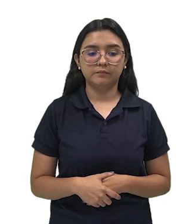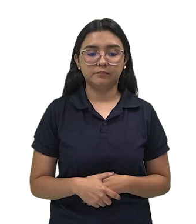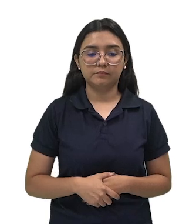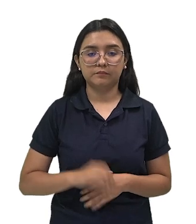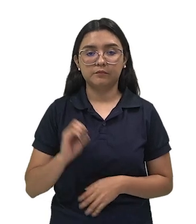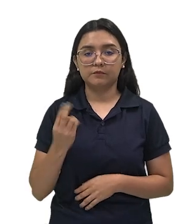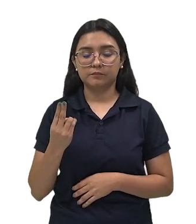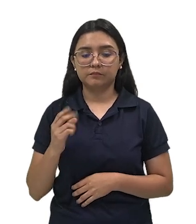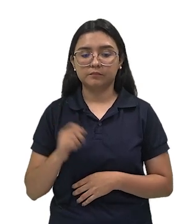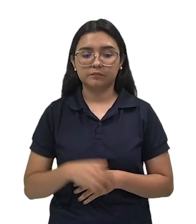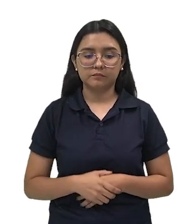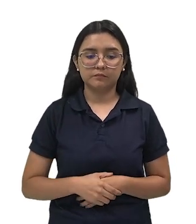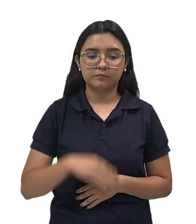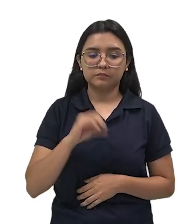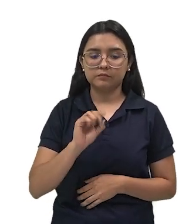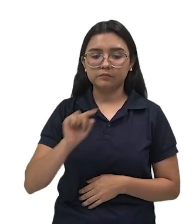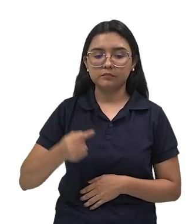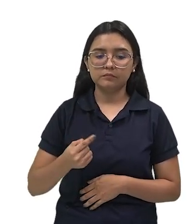Ou